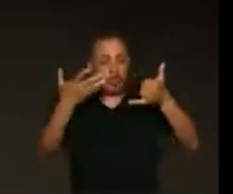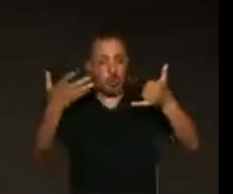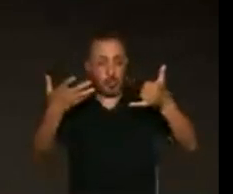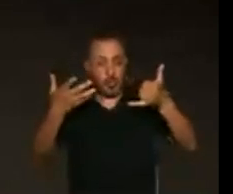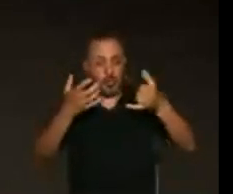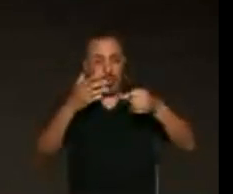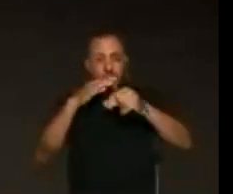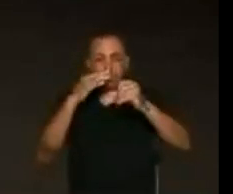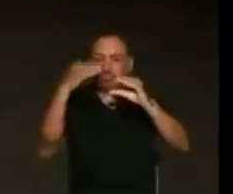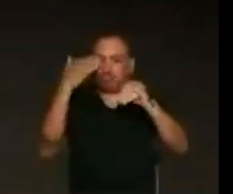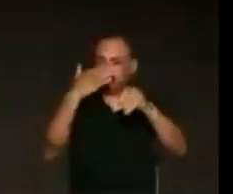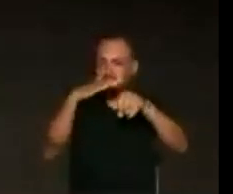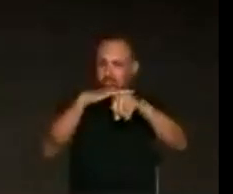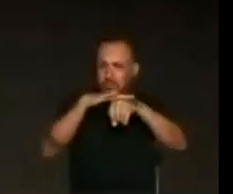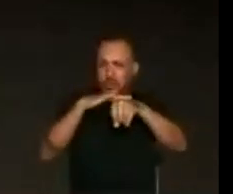Mas antes...